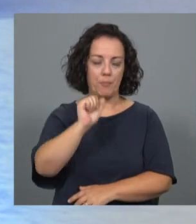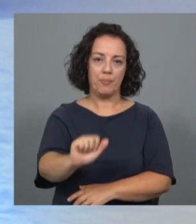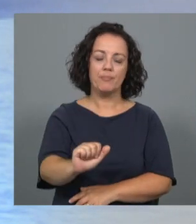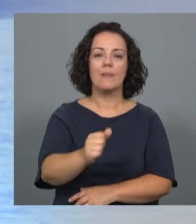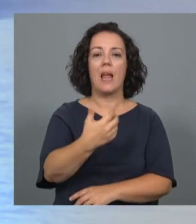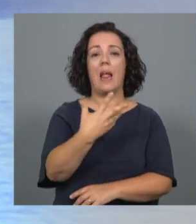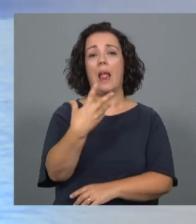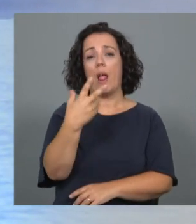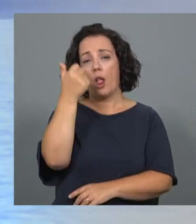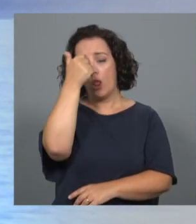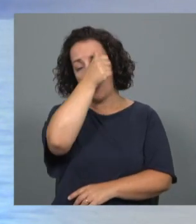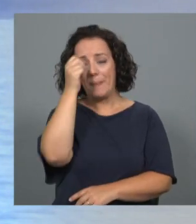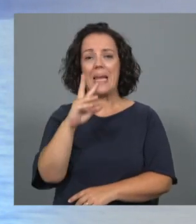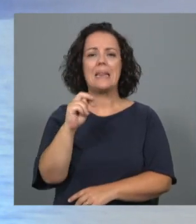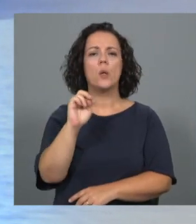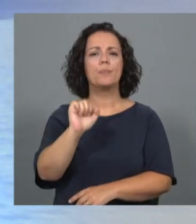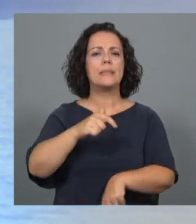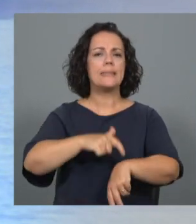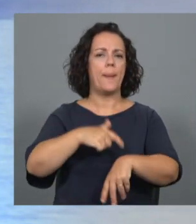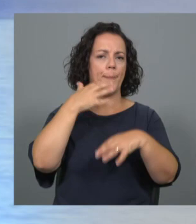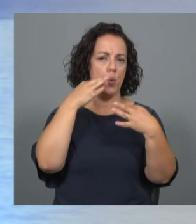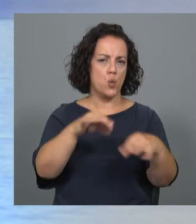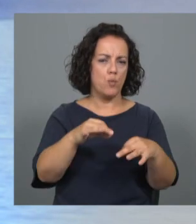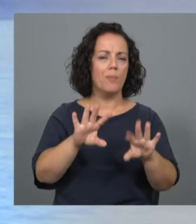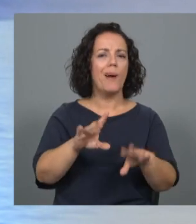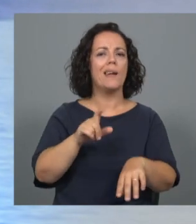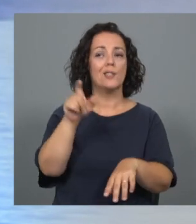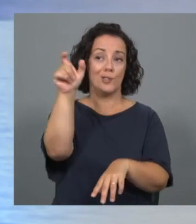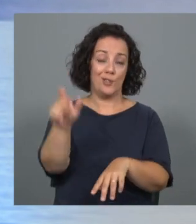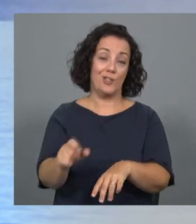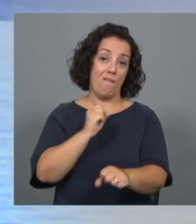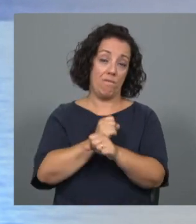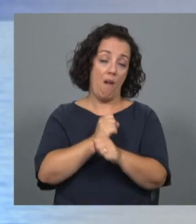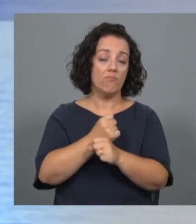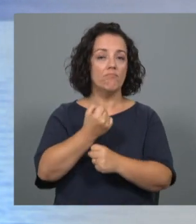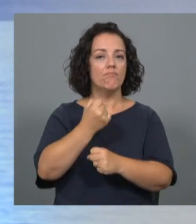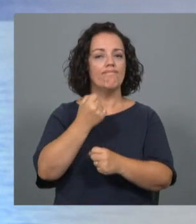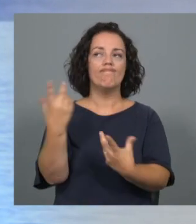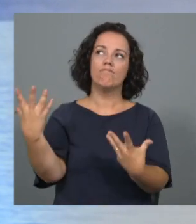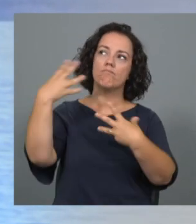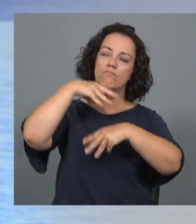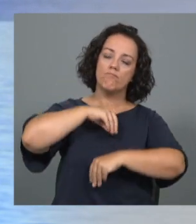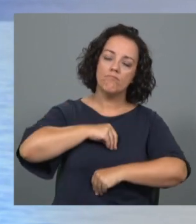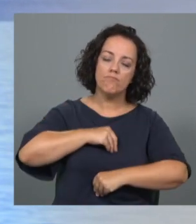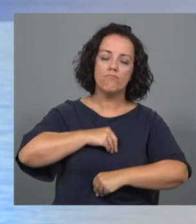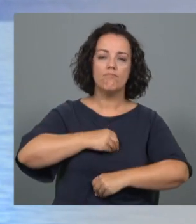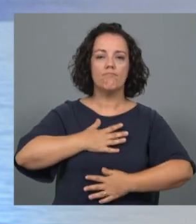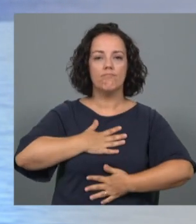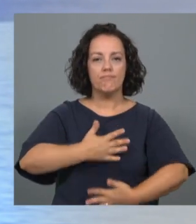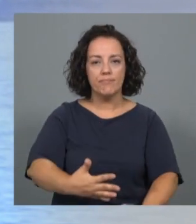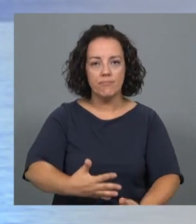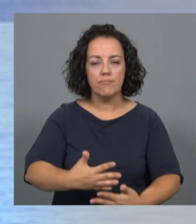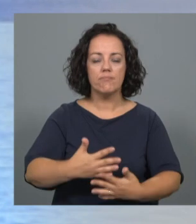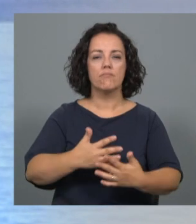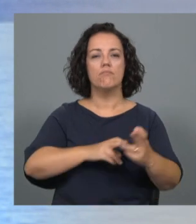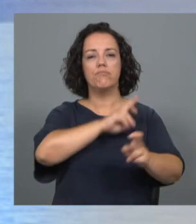Tempo Comum, mas é um momento muito particular, como missionário que é, e de uma vida vocacionalmente entregue